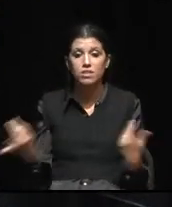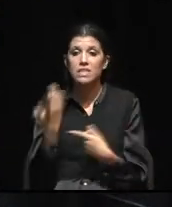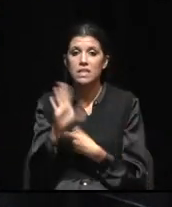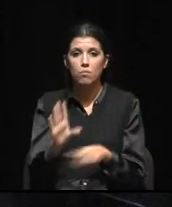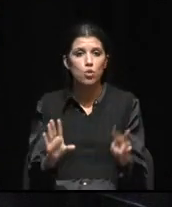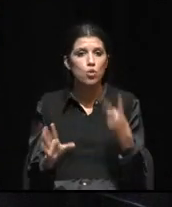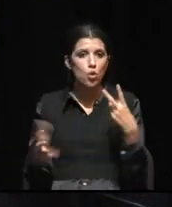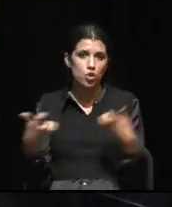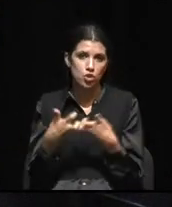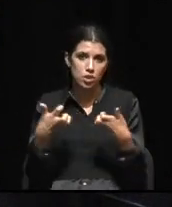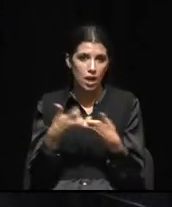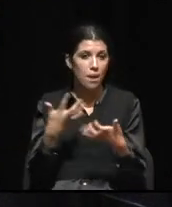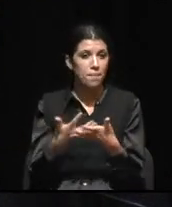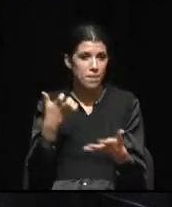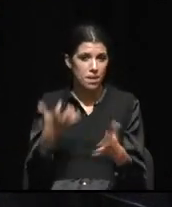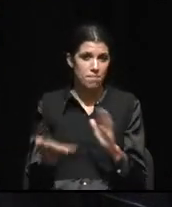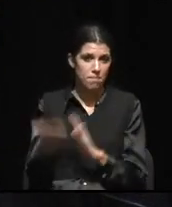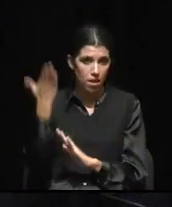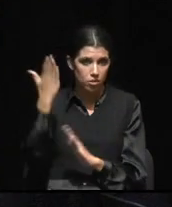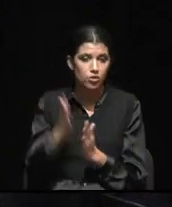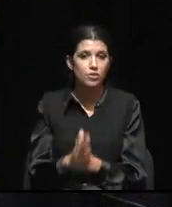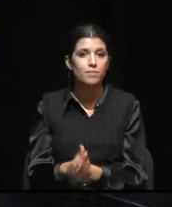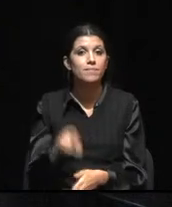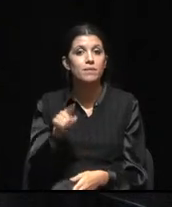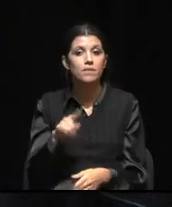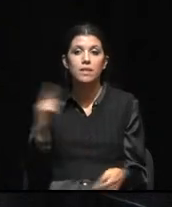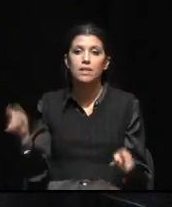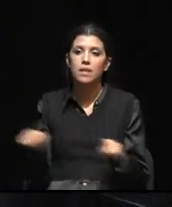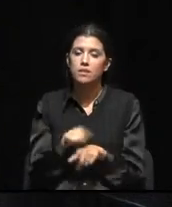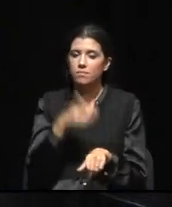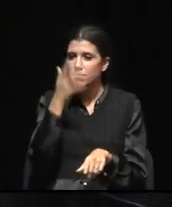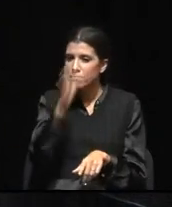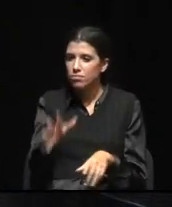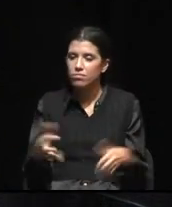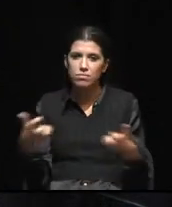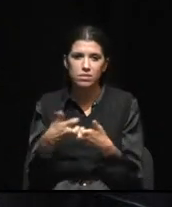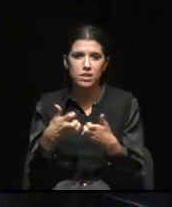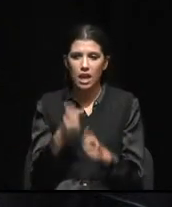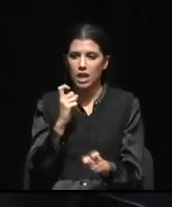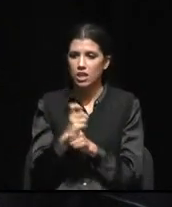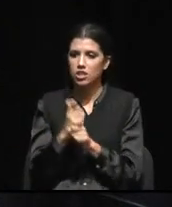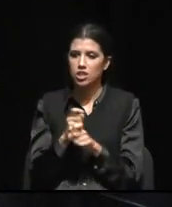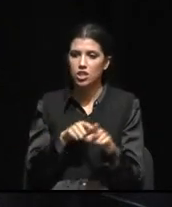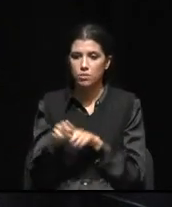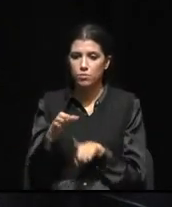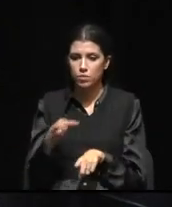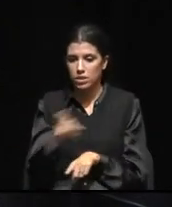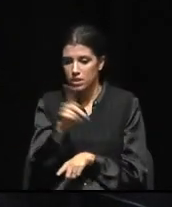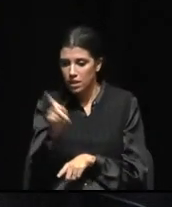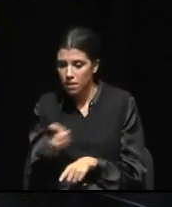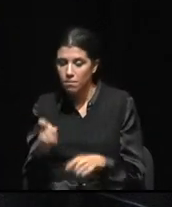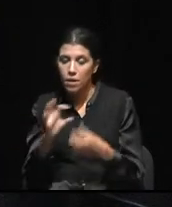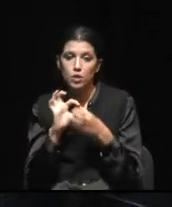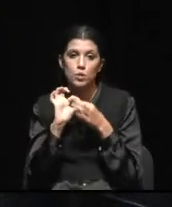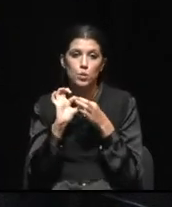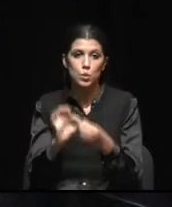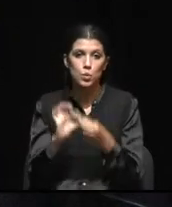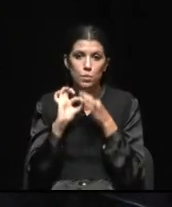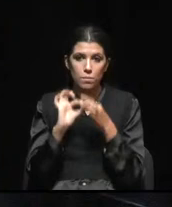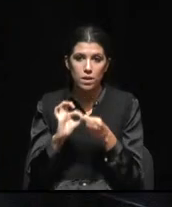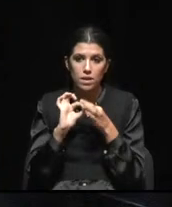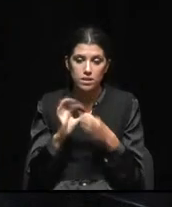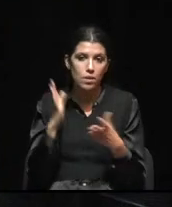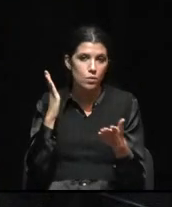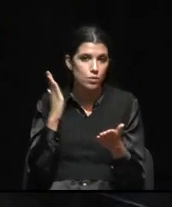dos mais paradigmáticos e esta condenação da guerra e a exigência de uma política de paz e cooperação não